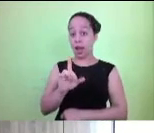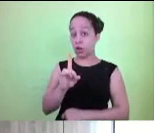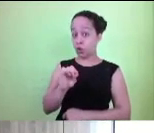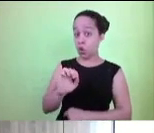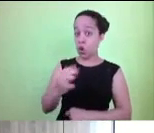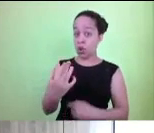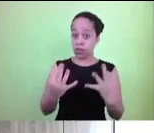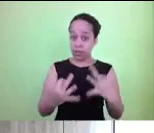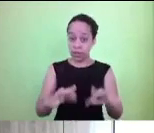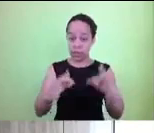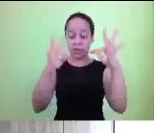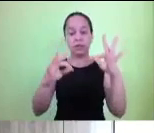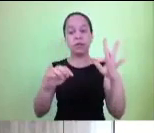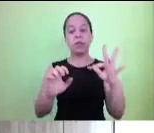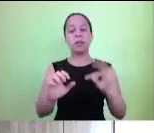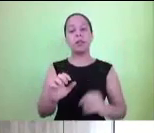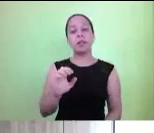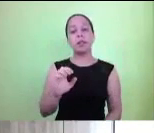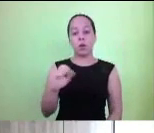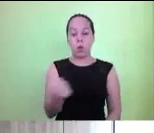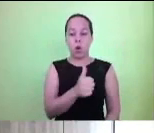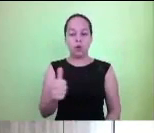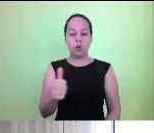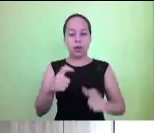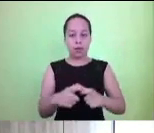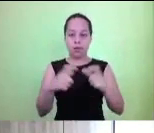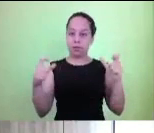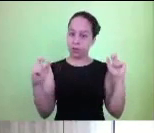da ampla concorrência.